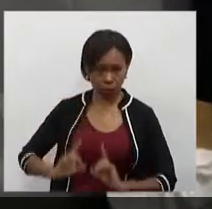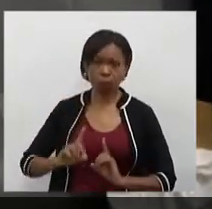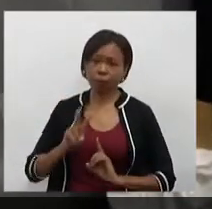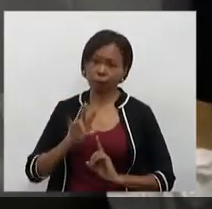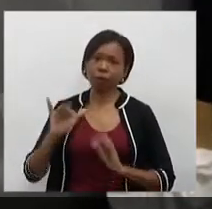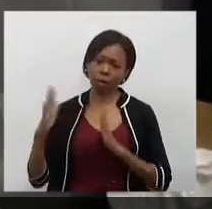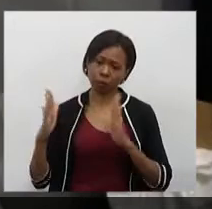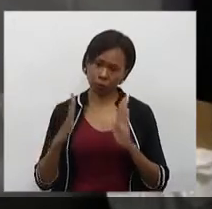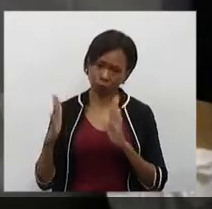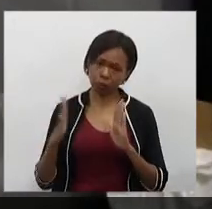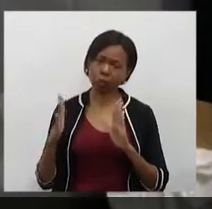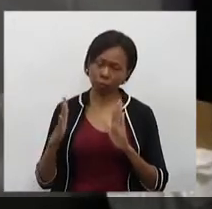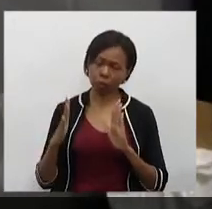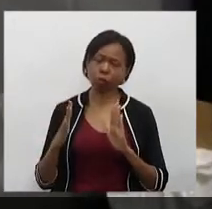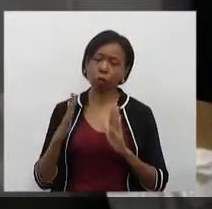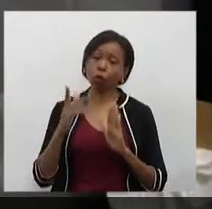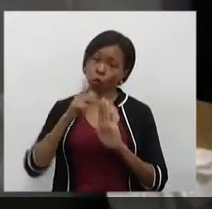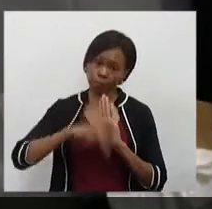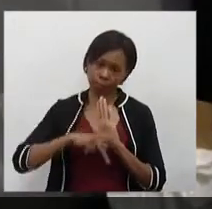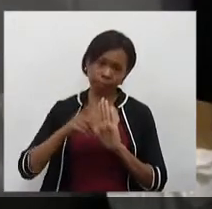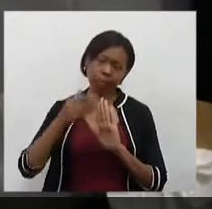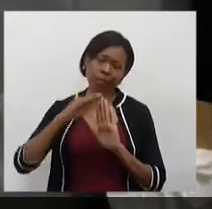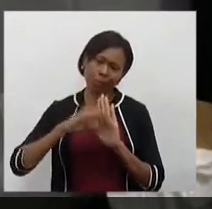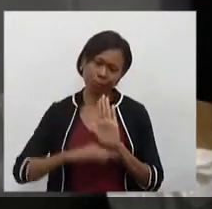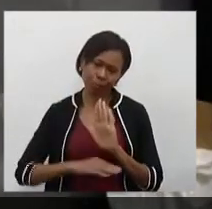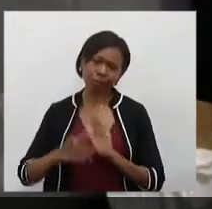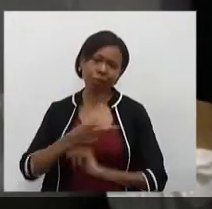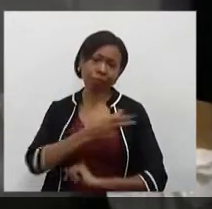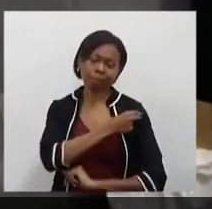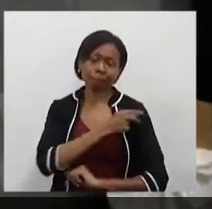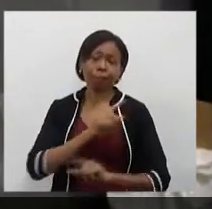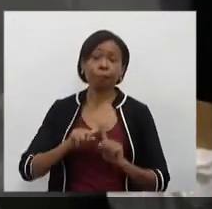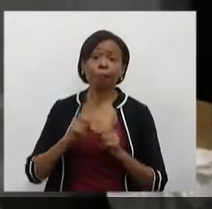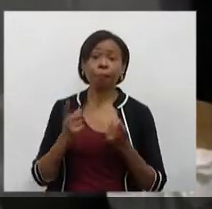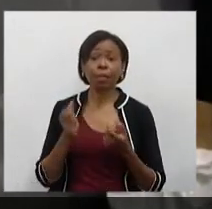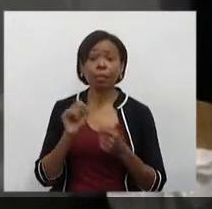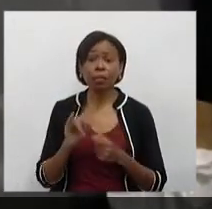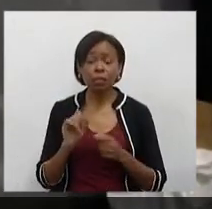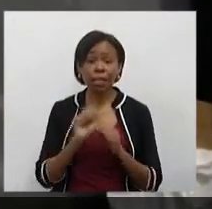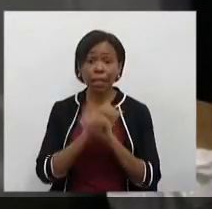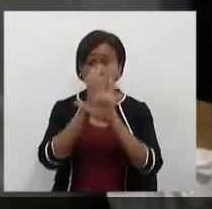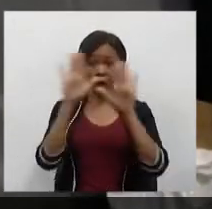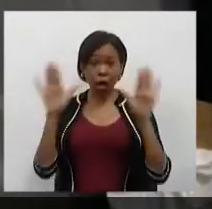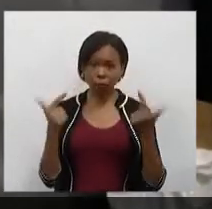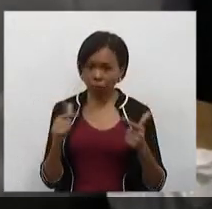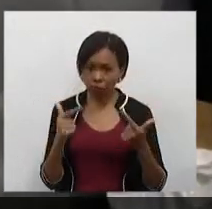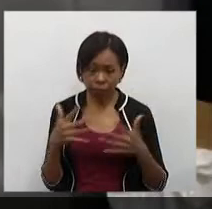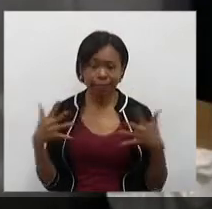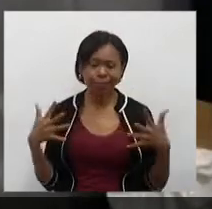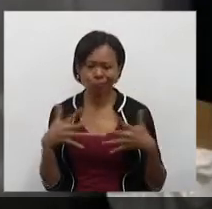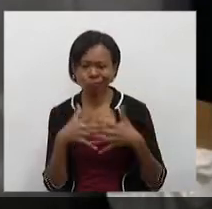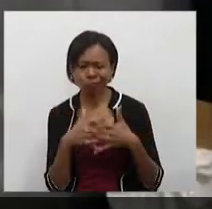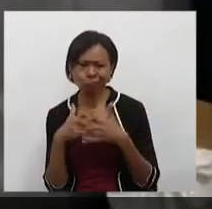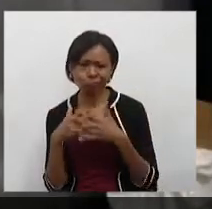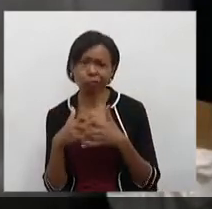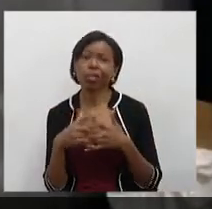Plano Nacional de Operacionalizações, né? Mas se esse entendimento não ficou claro, é nosso dever correr atrás, né, fazer essa